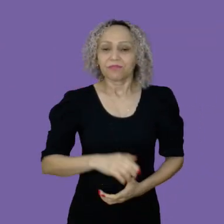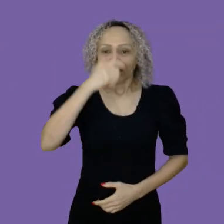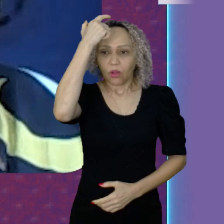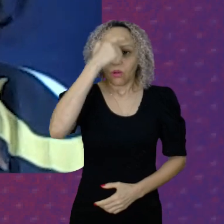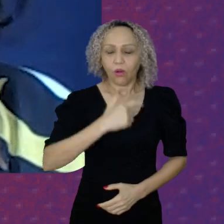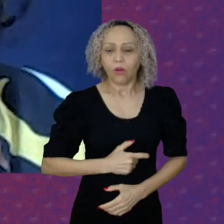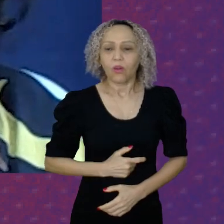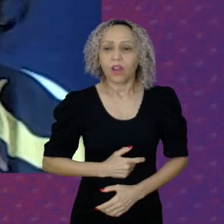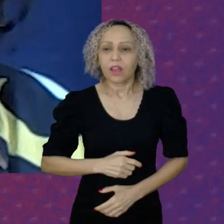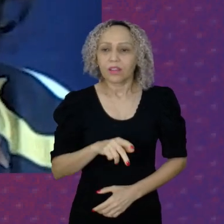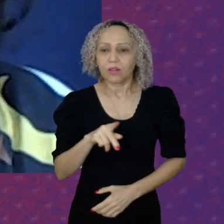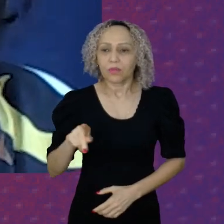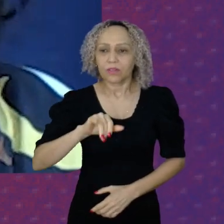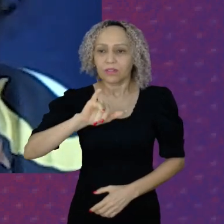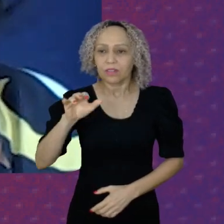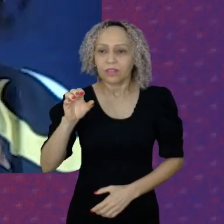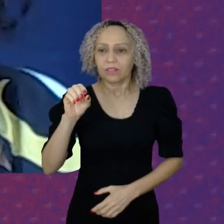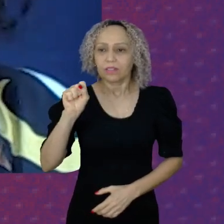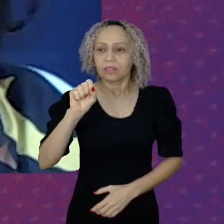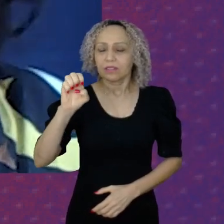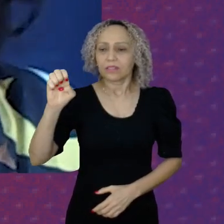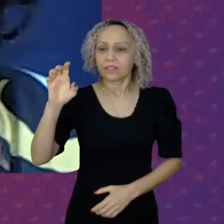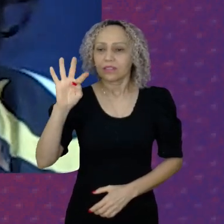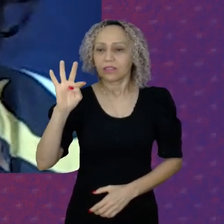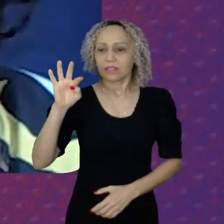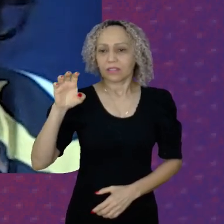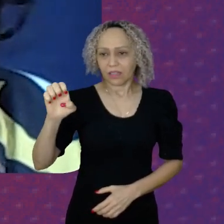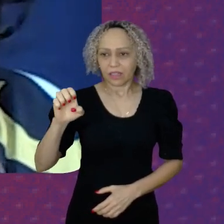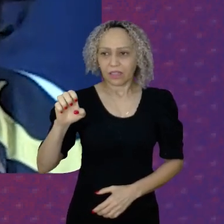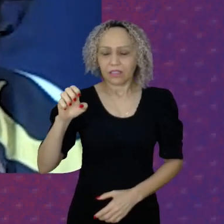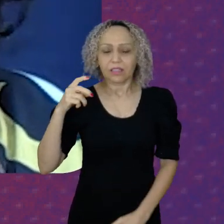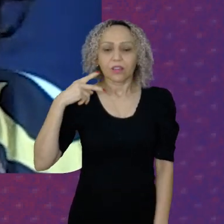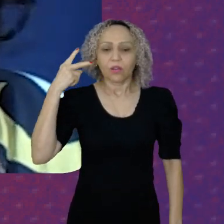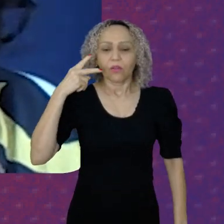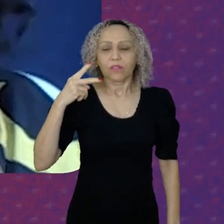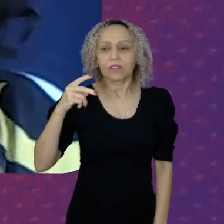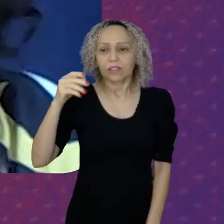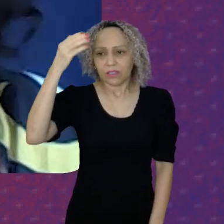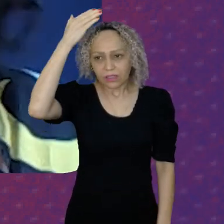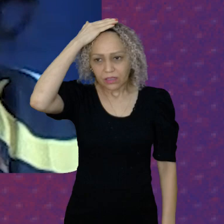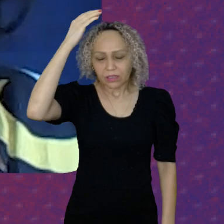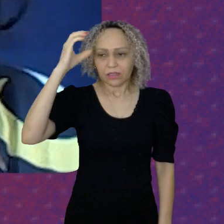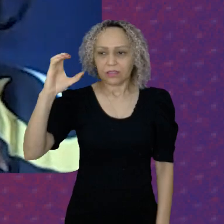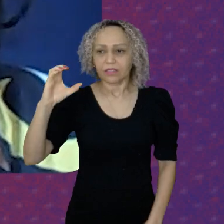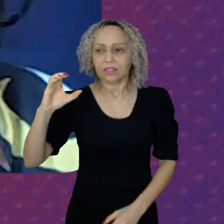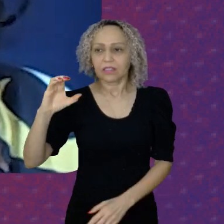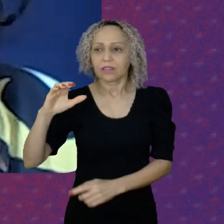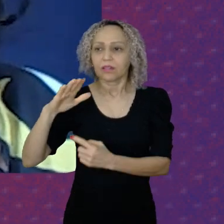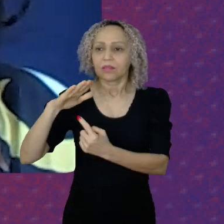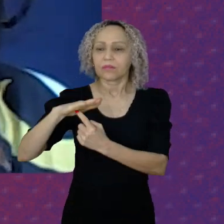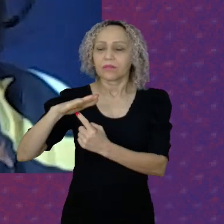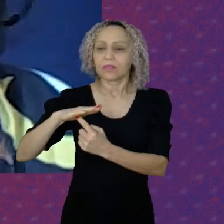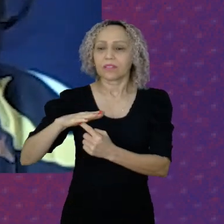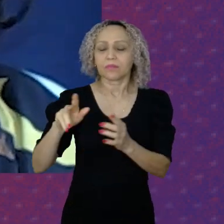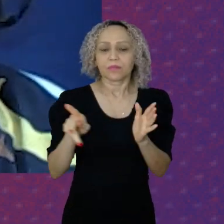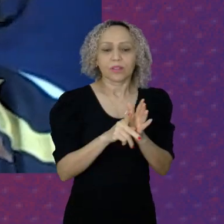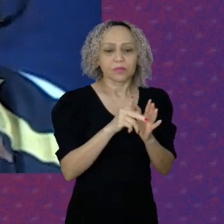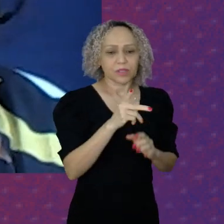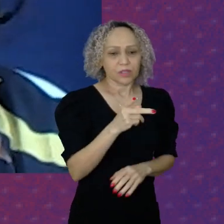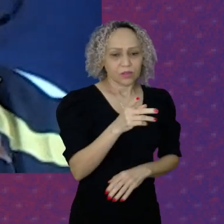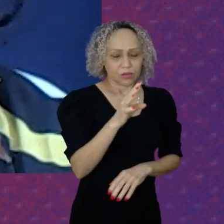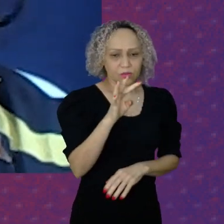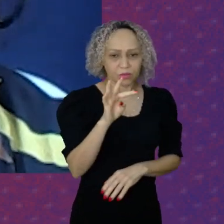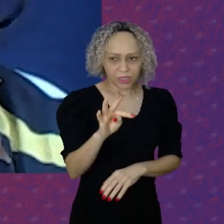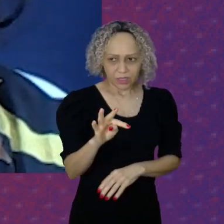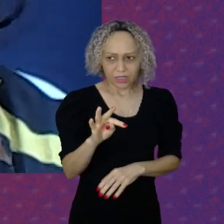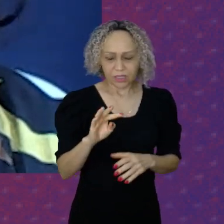professora Josete, vereadora em Curitiba pelo Partido dos Trabalhadores, sou